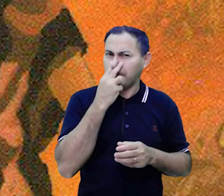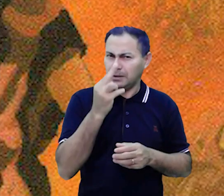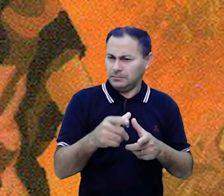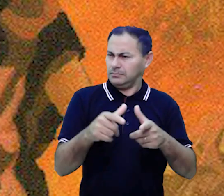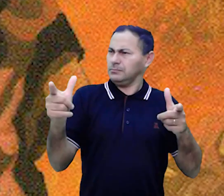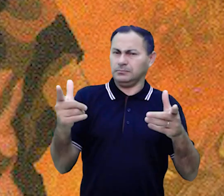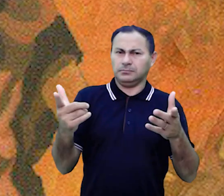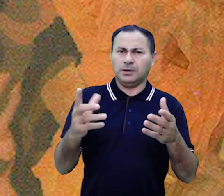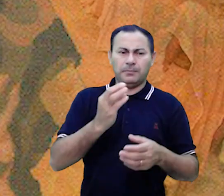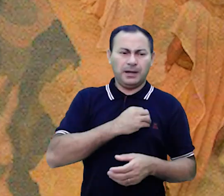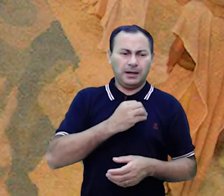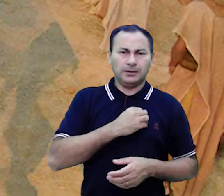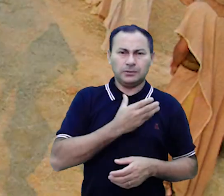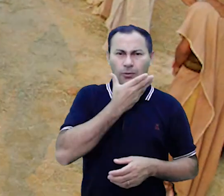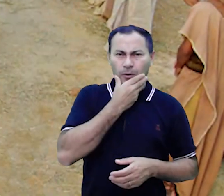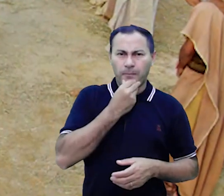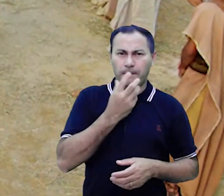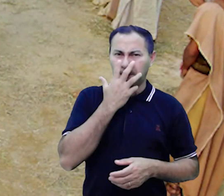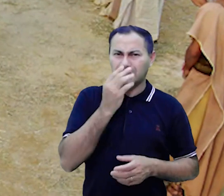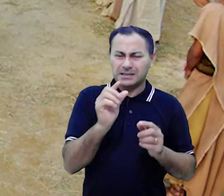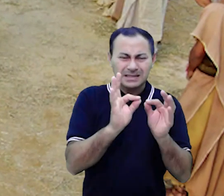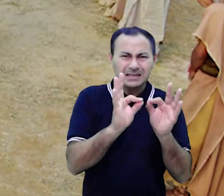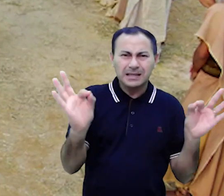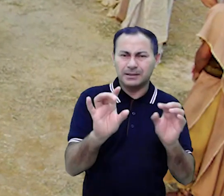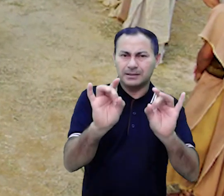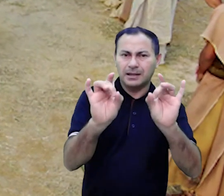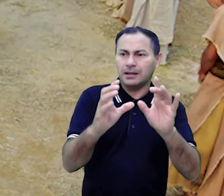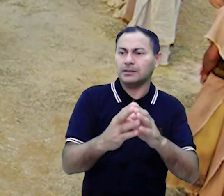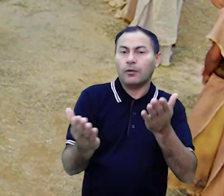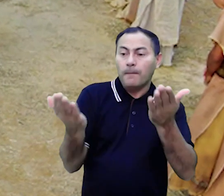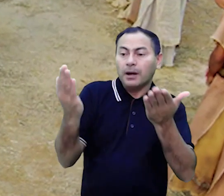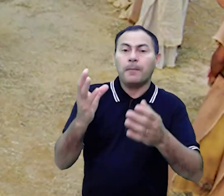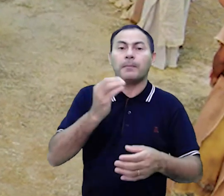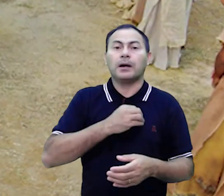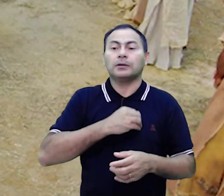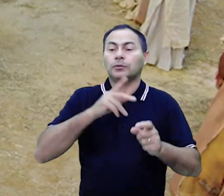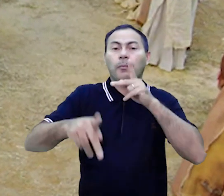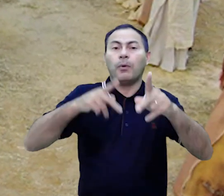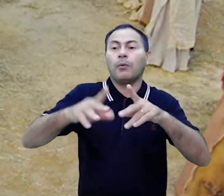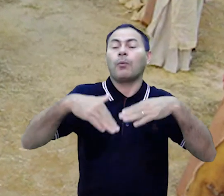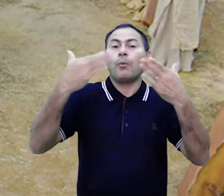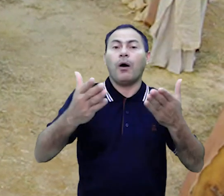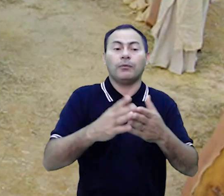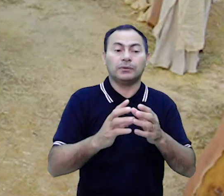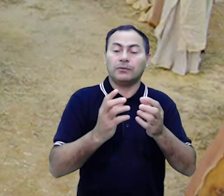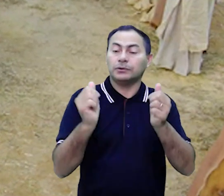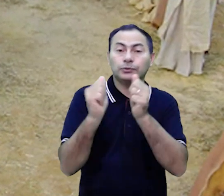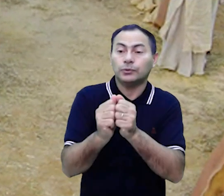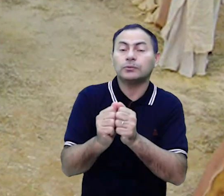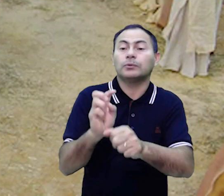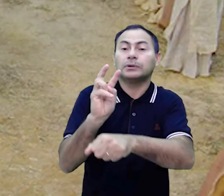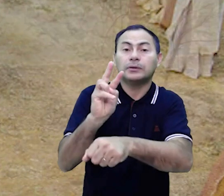Não parece um exagero? O pecado desse homem parecia muito pequeno, especialmente se comparado com os pecados do povo com o qual ele